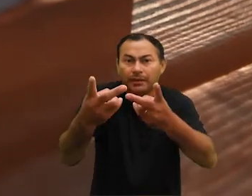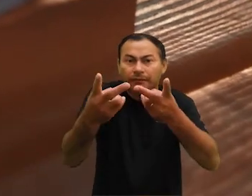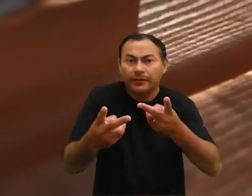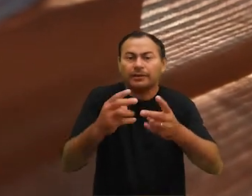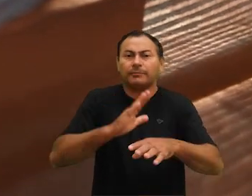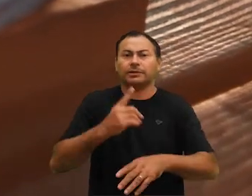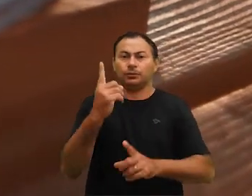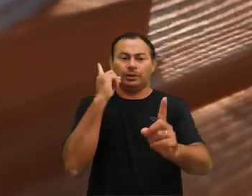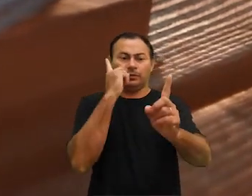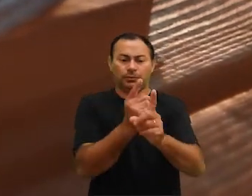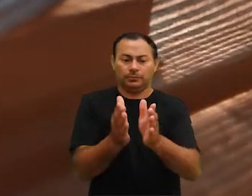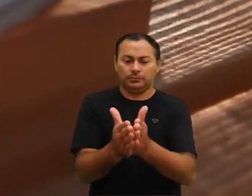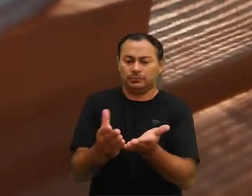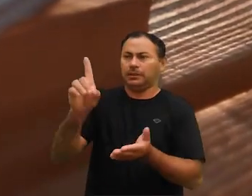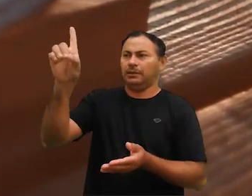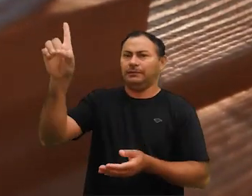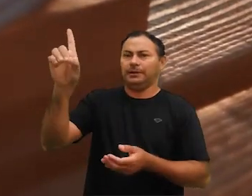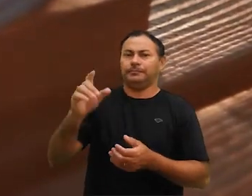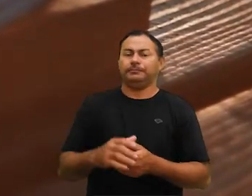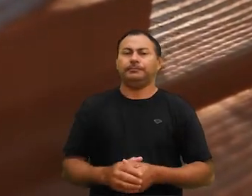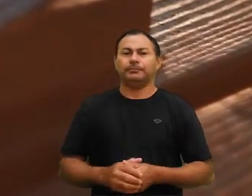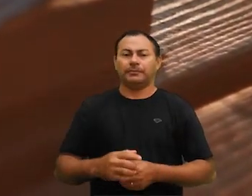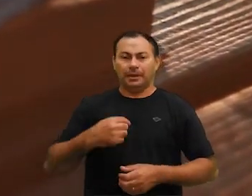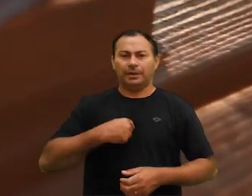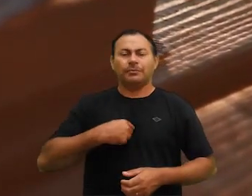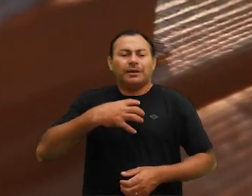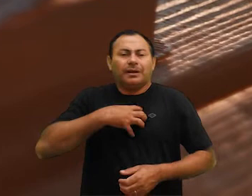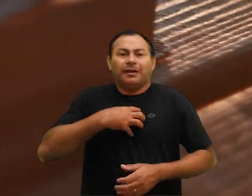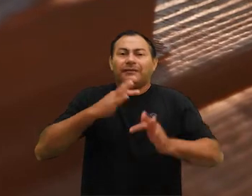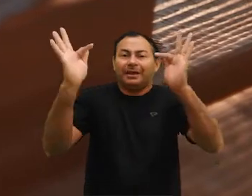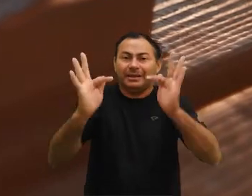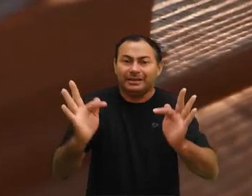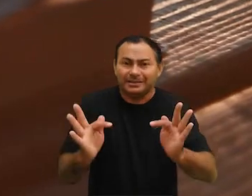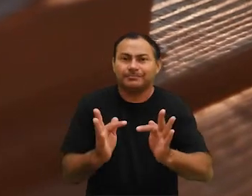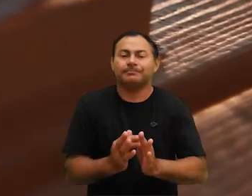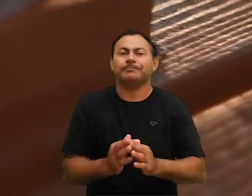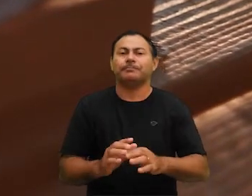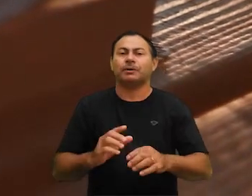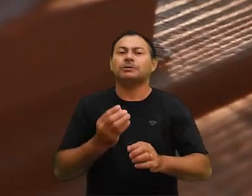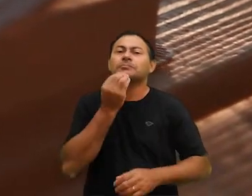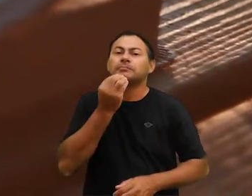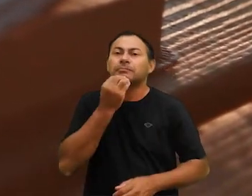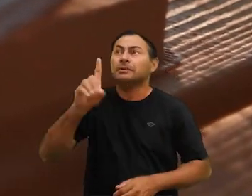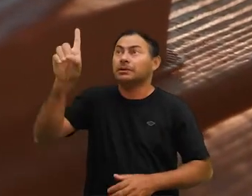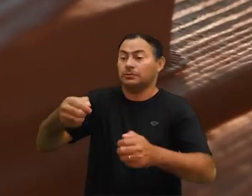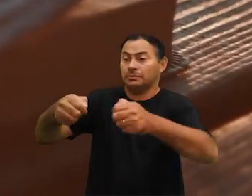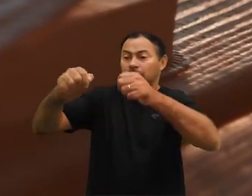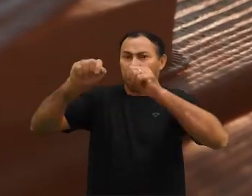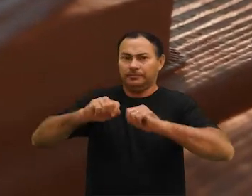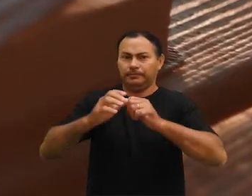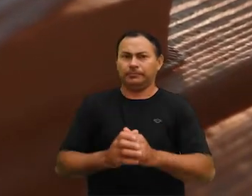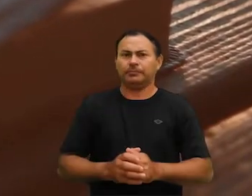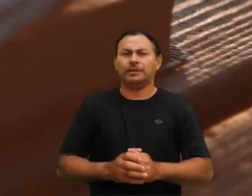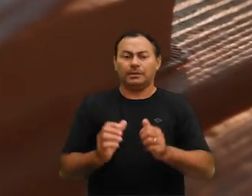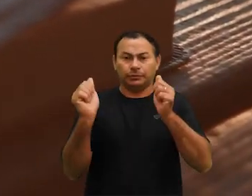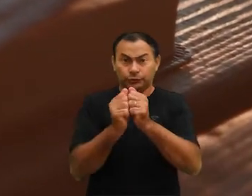Seja bem-vindo a mais um encontro com uma palavra. Eu estou muito feliz com esta oportunidade que Deus nos